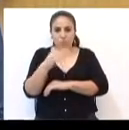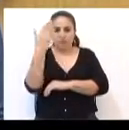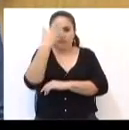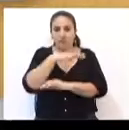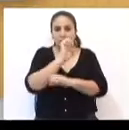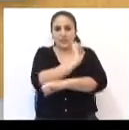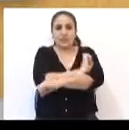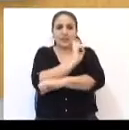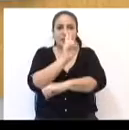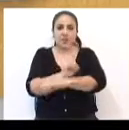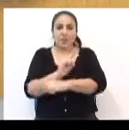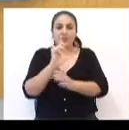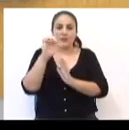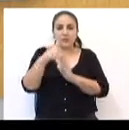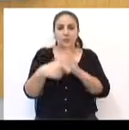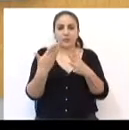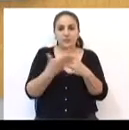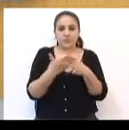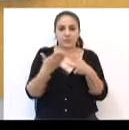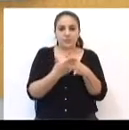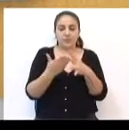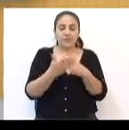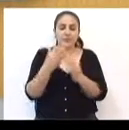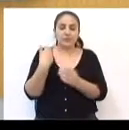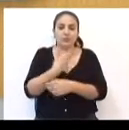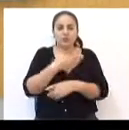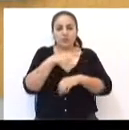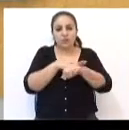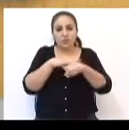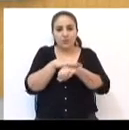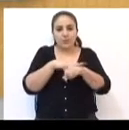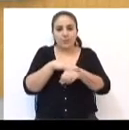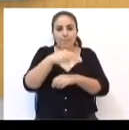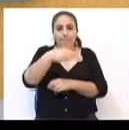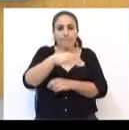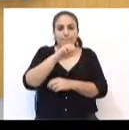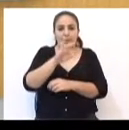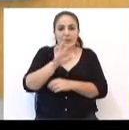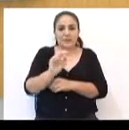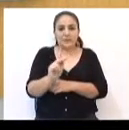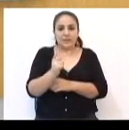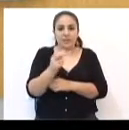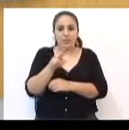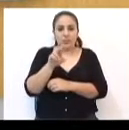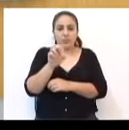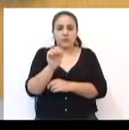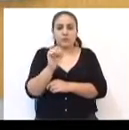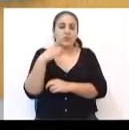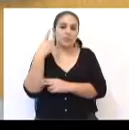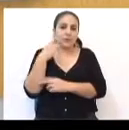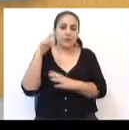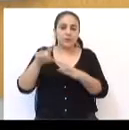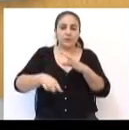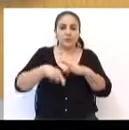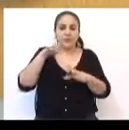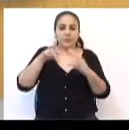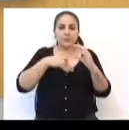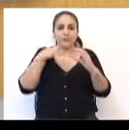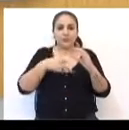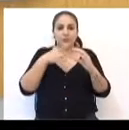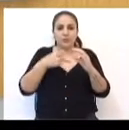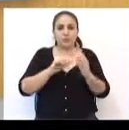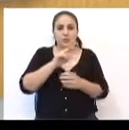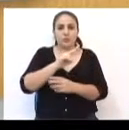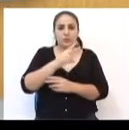Enave. E depois do intervalo, a gente conversa com Matheus Vespe, vereador eleito para a Câmara Municipal